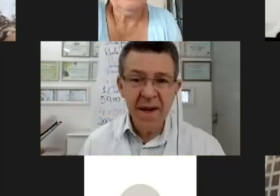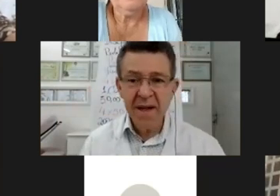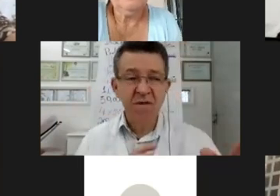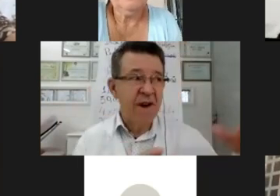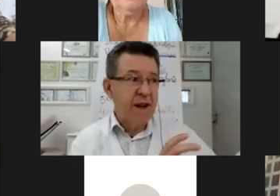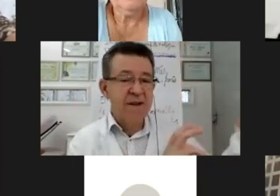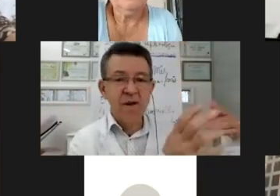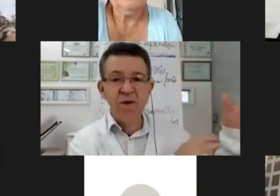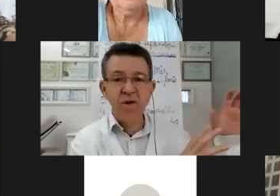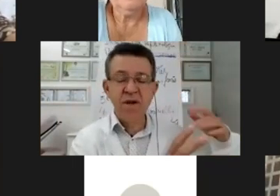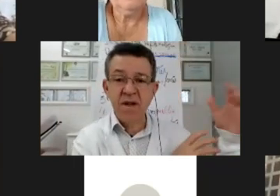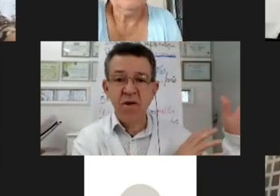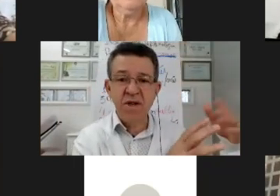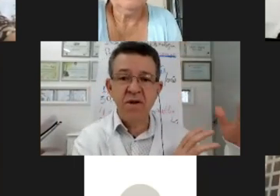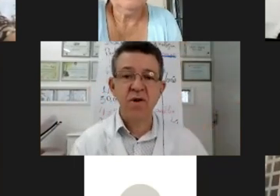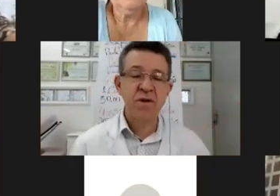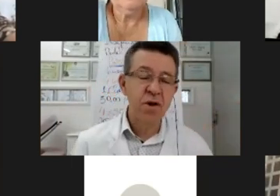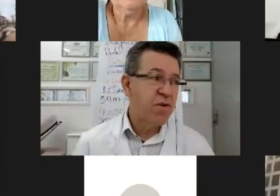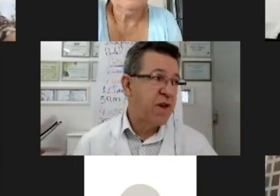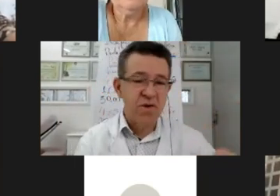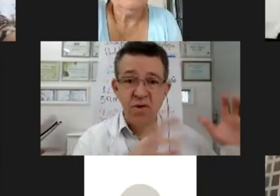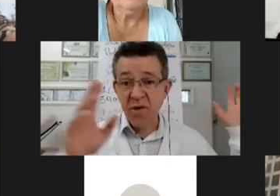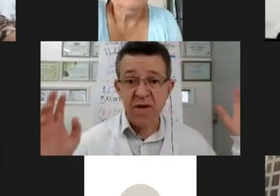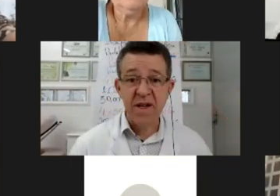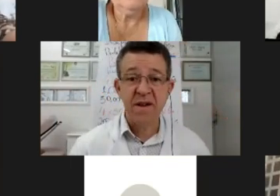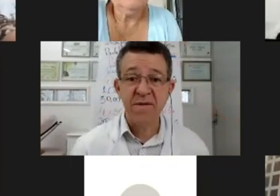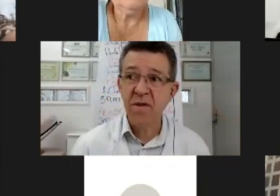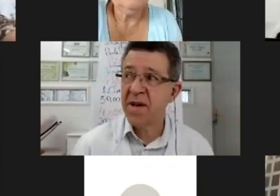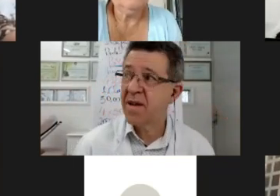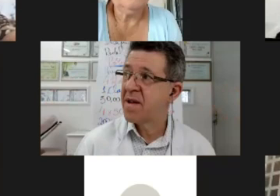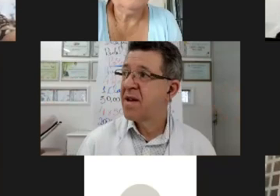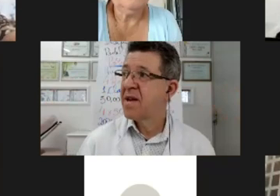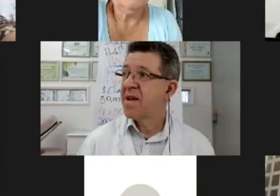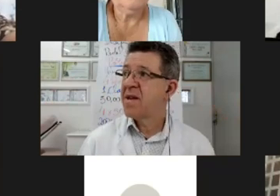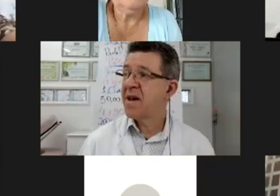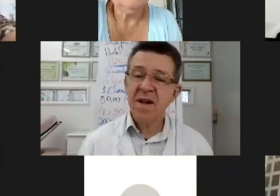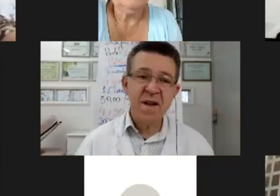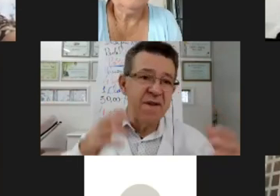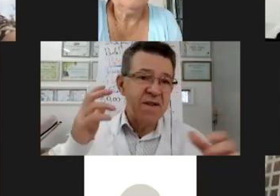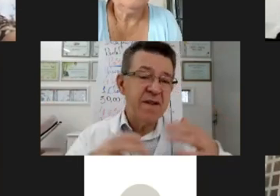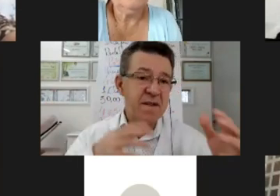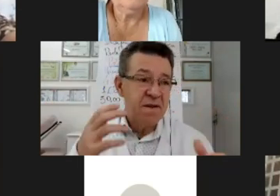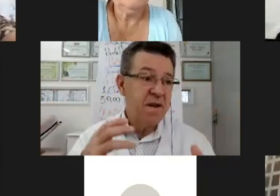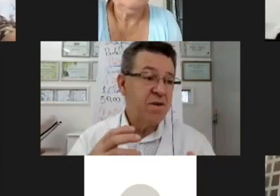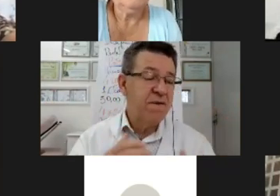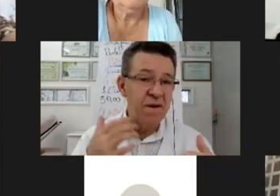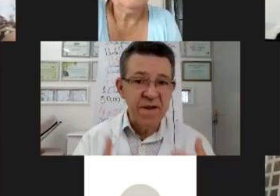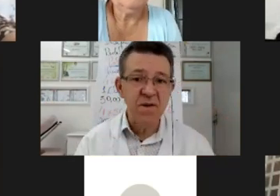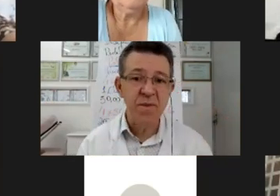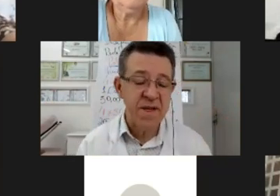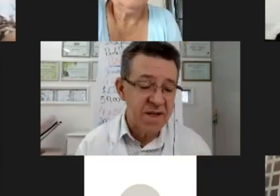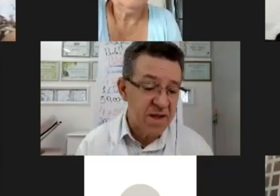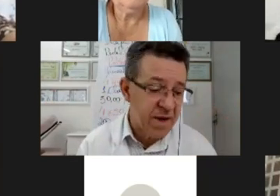E aí, nas conversas, né? Oi, a gente se encontra aqui nos corredores. Eu conheço todos os clientes da Vilma, né? E aí, certa vez, elas